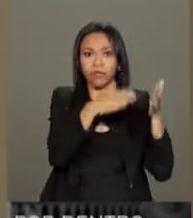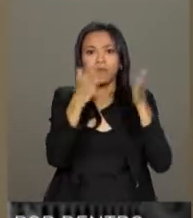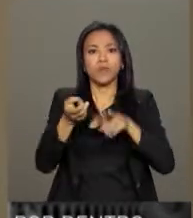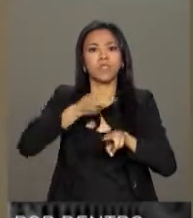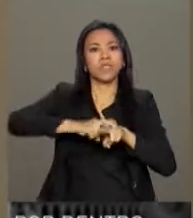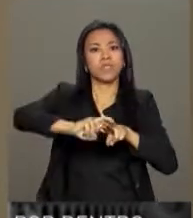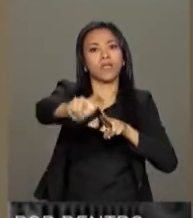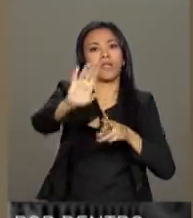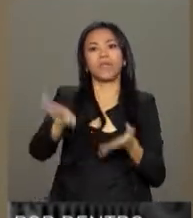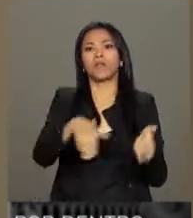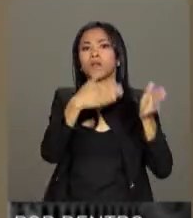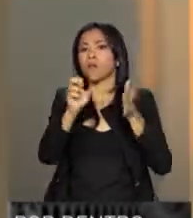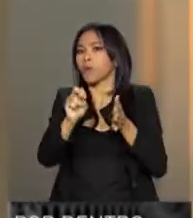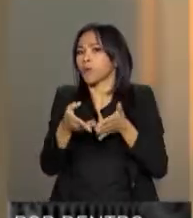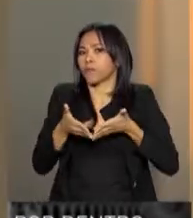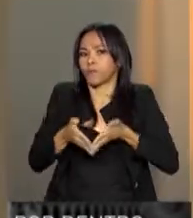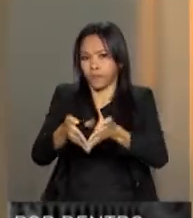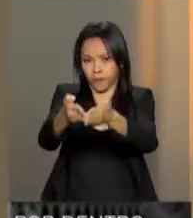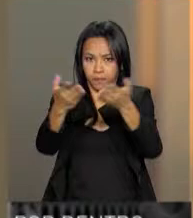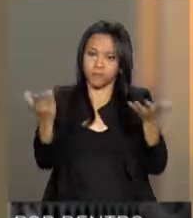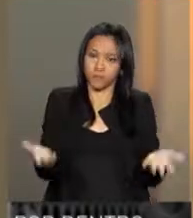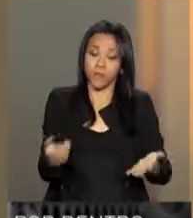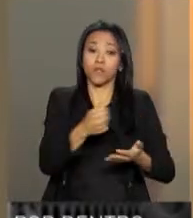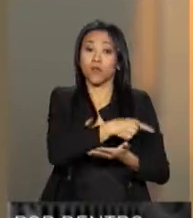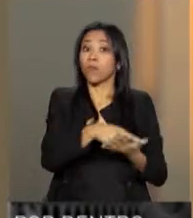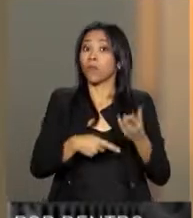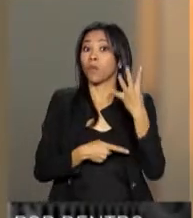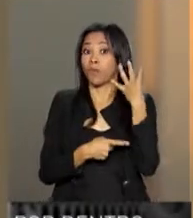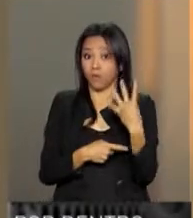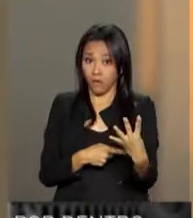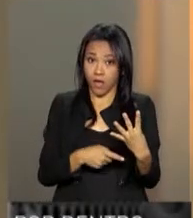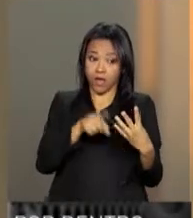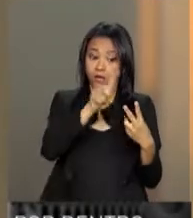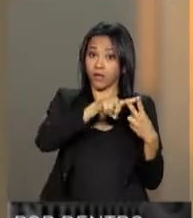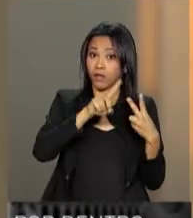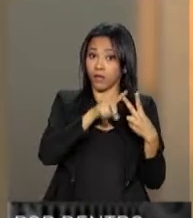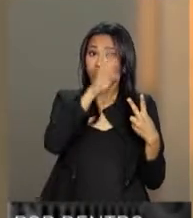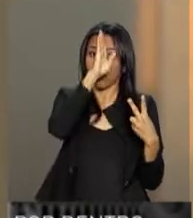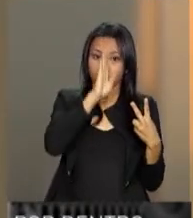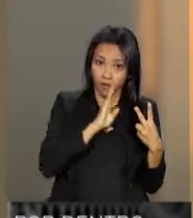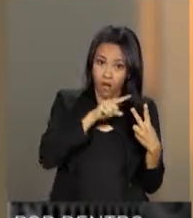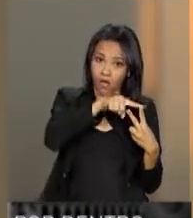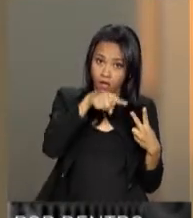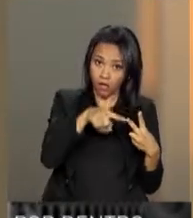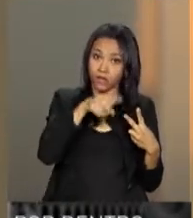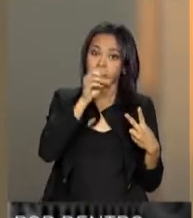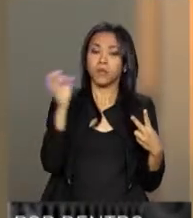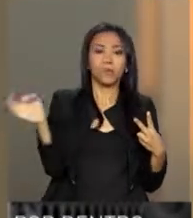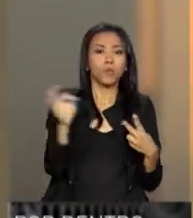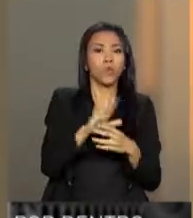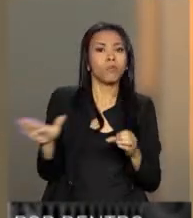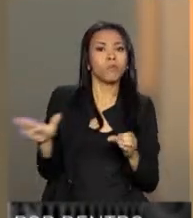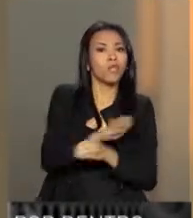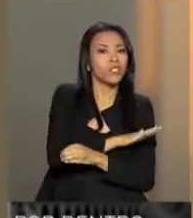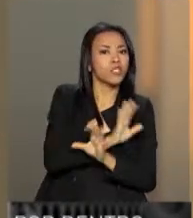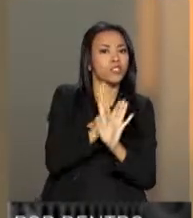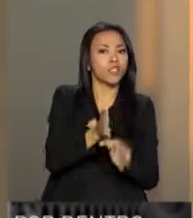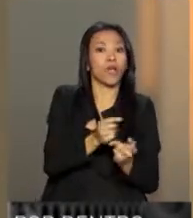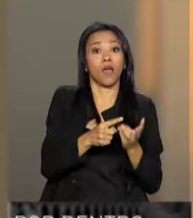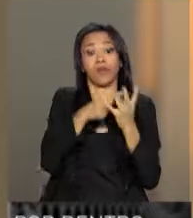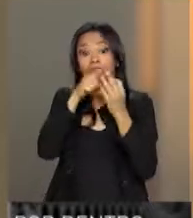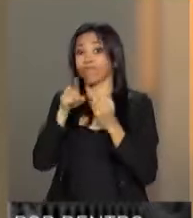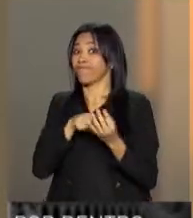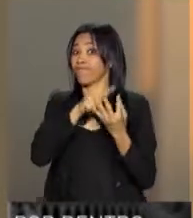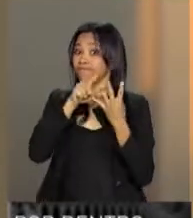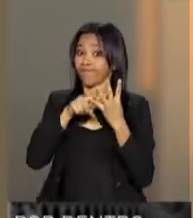trens ou nas embarcações são quatro passagens onde as duas primeiras são gratuitas preenchi dessas duas vagas as próximas duas